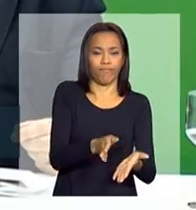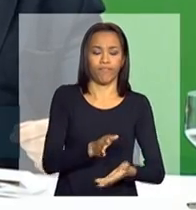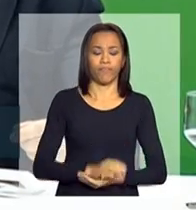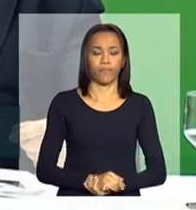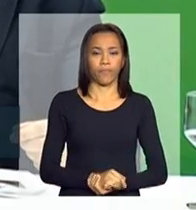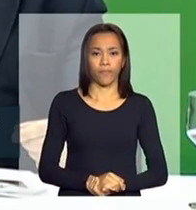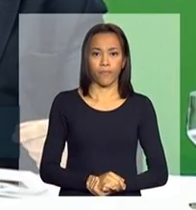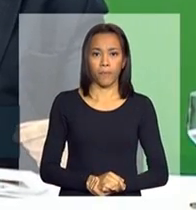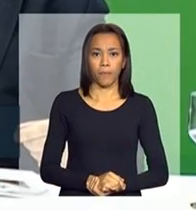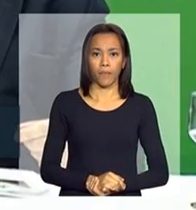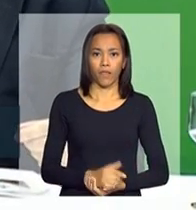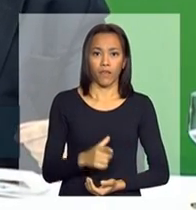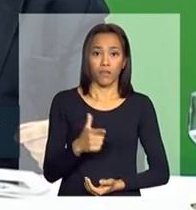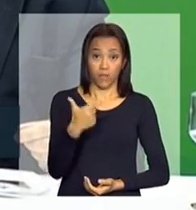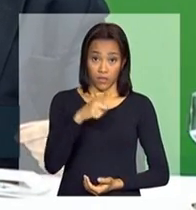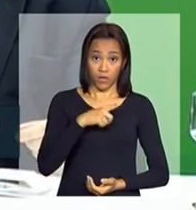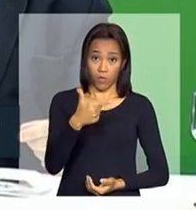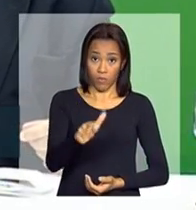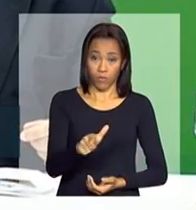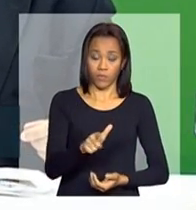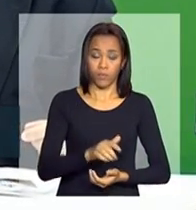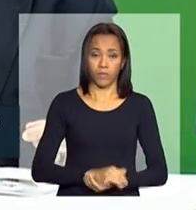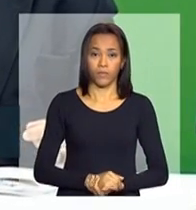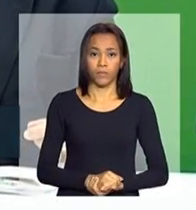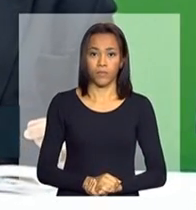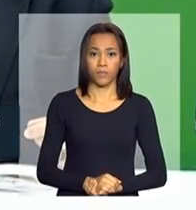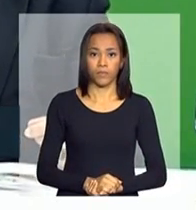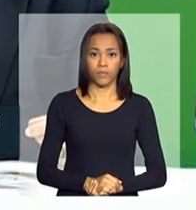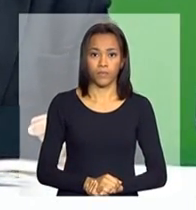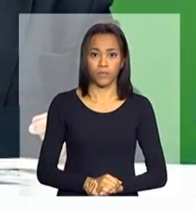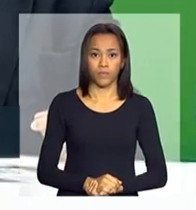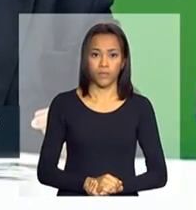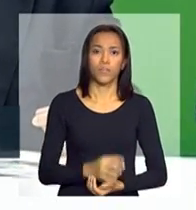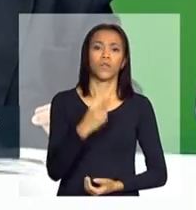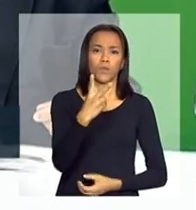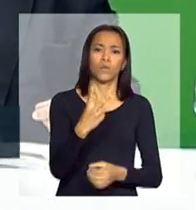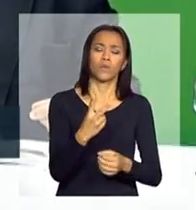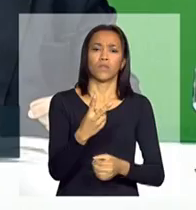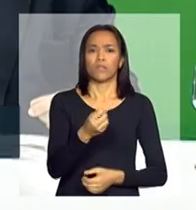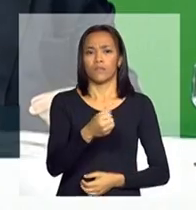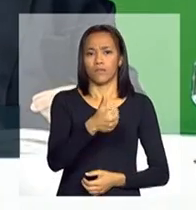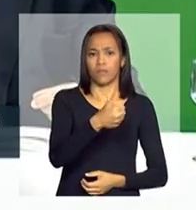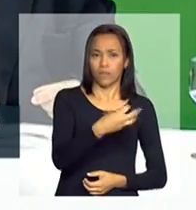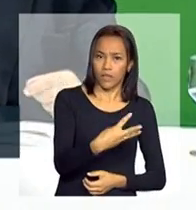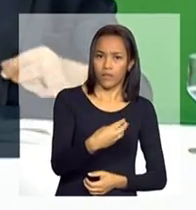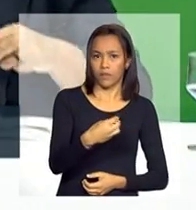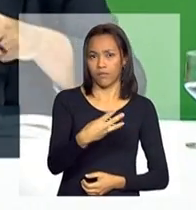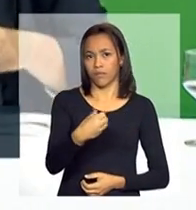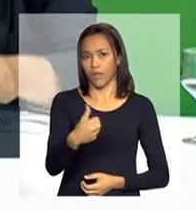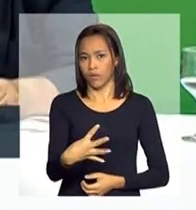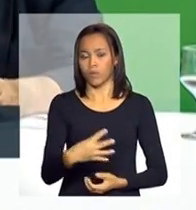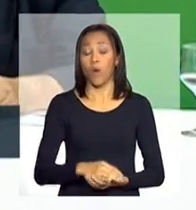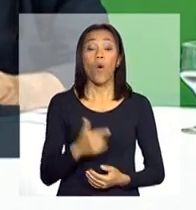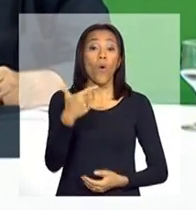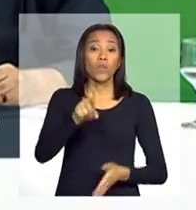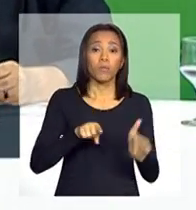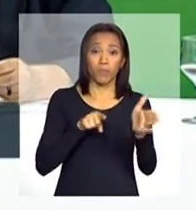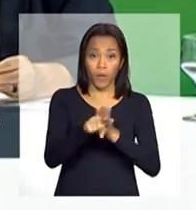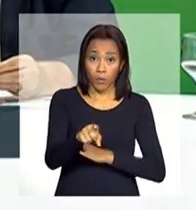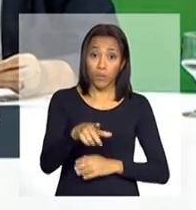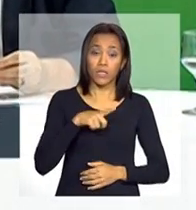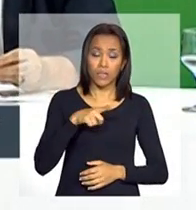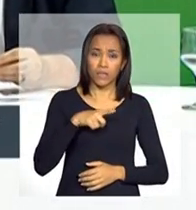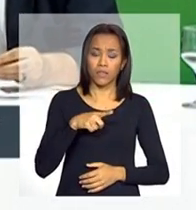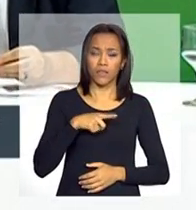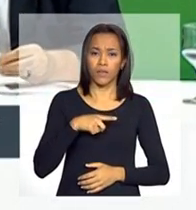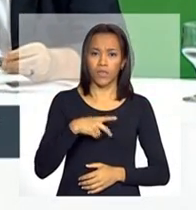coisa também do anos 2 anos 13 e 14 tem uma coisa importante que a presidenta deu destaque que eu